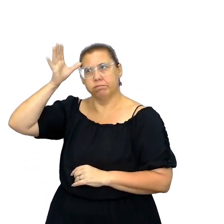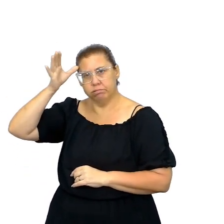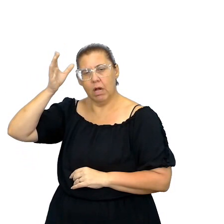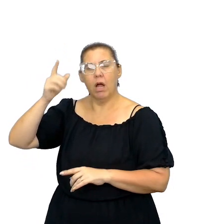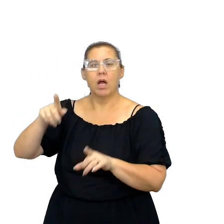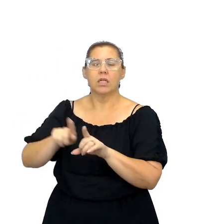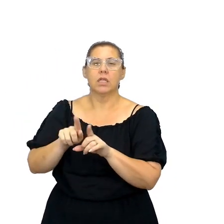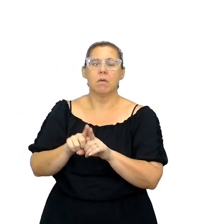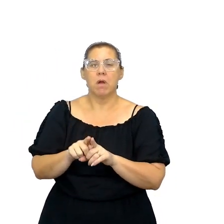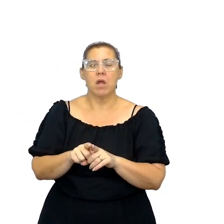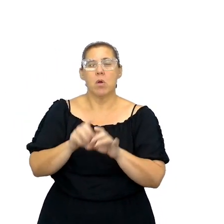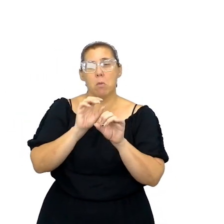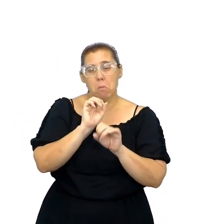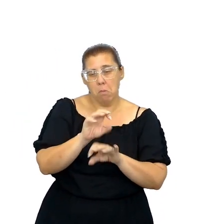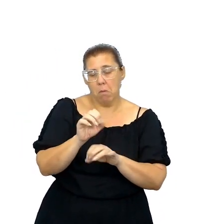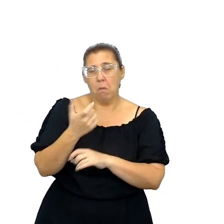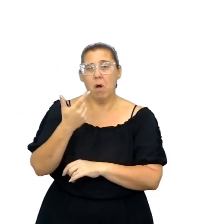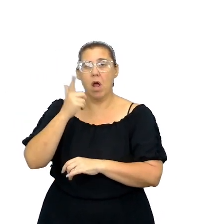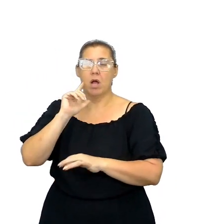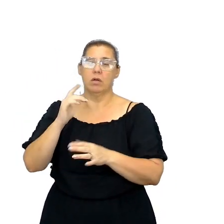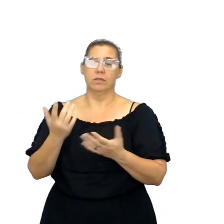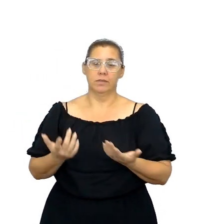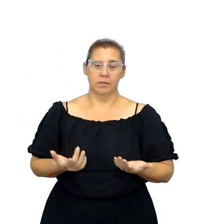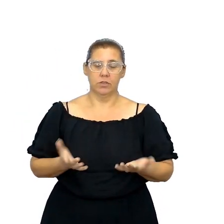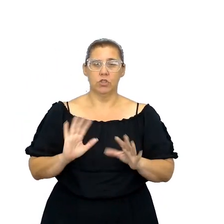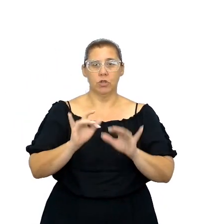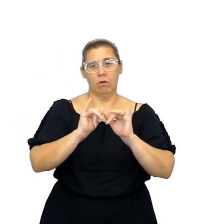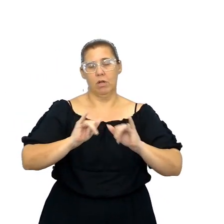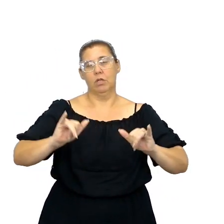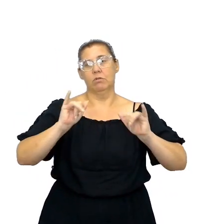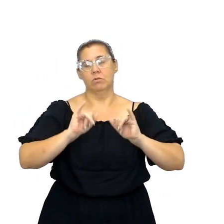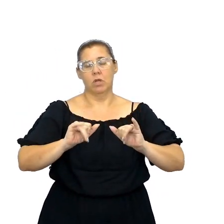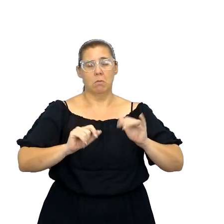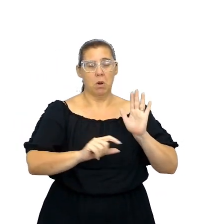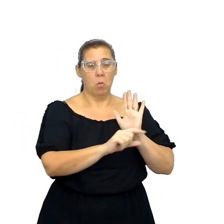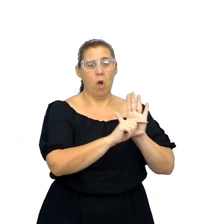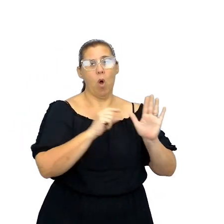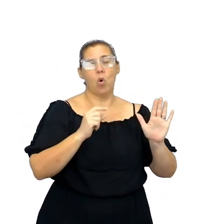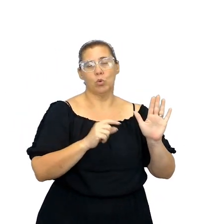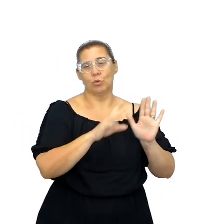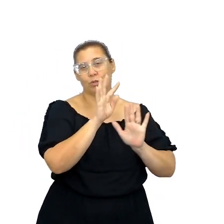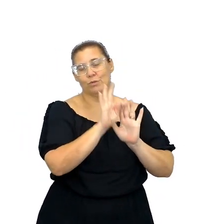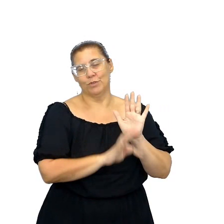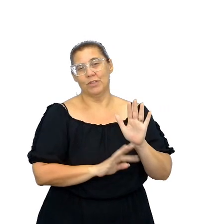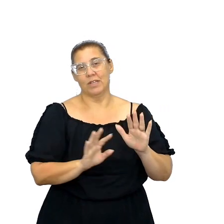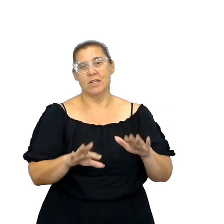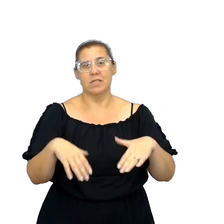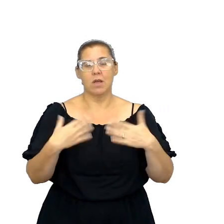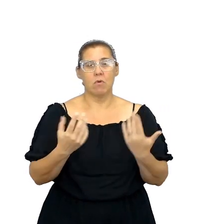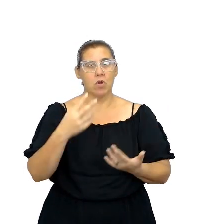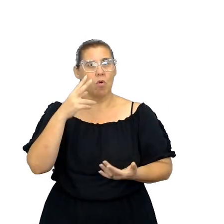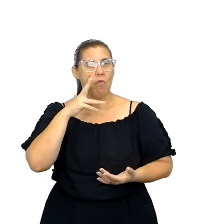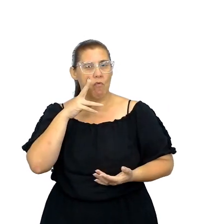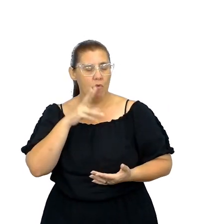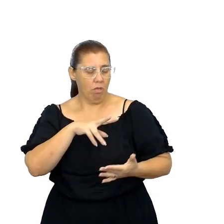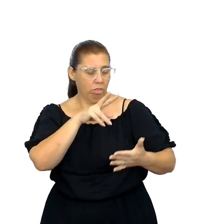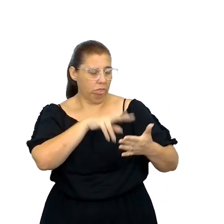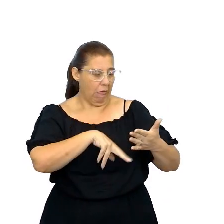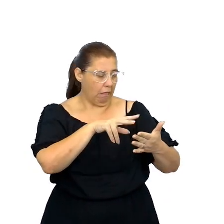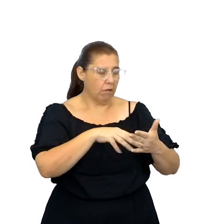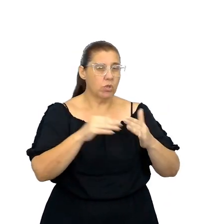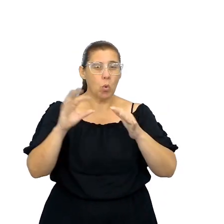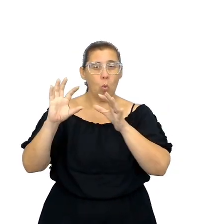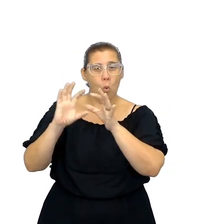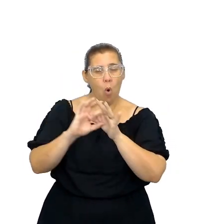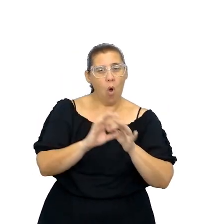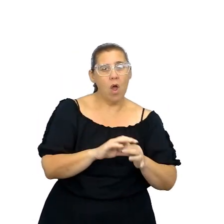anteriormente anunciados ou não pelo autor do texto. Então, cabe aqui ressaltar que poderá haver textos coerentes sem o